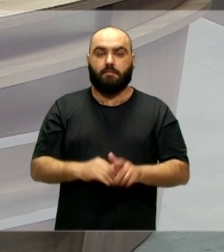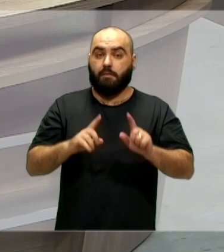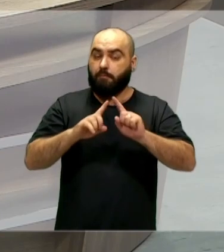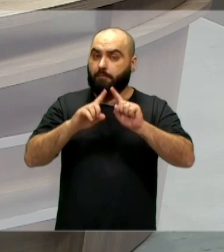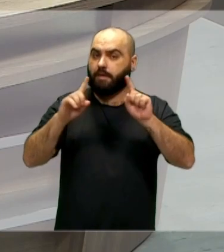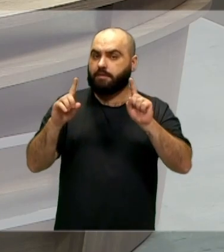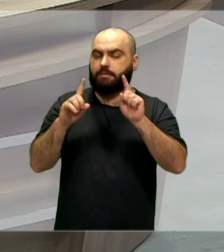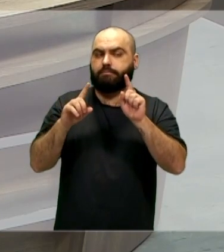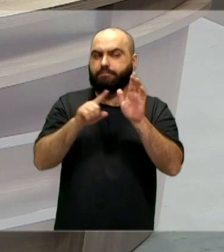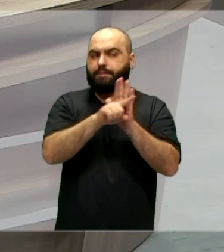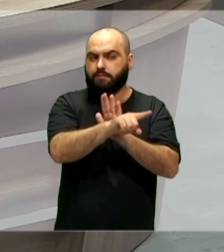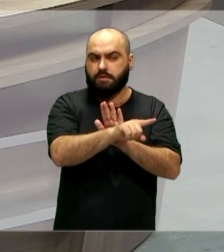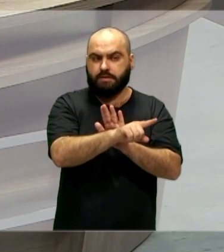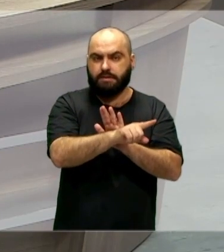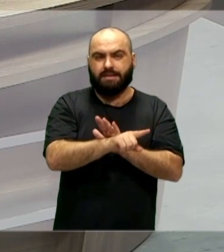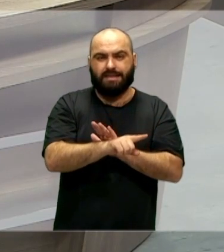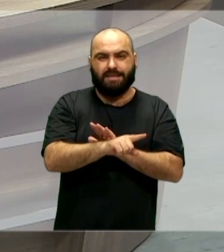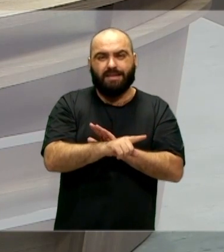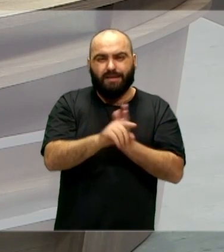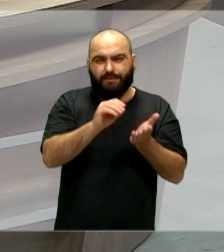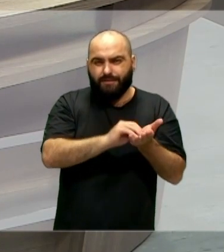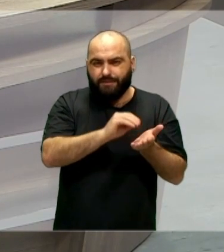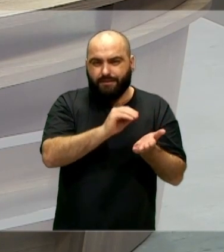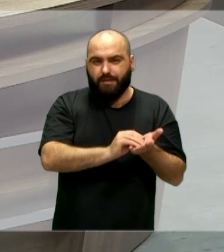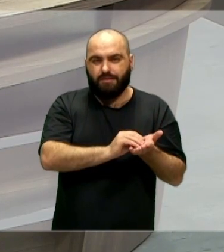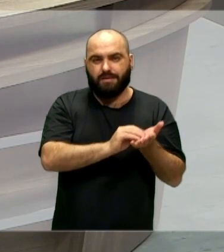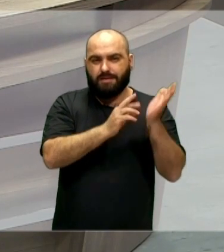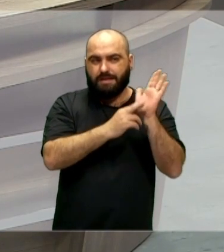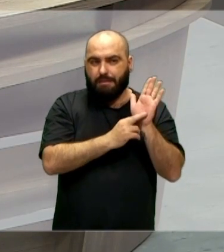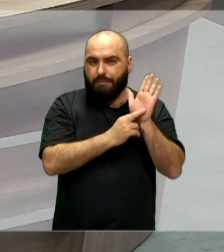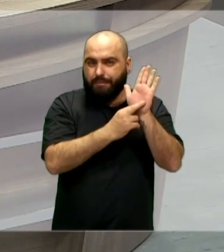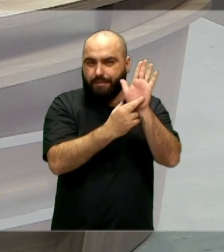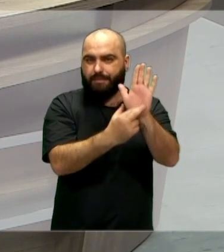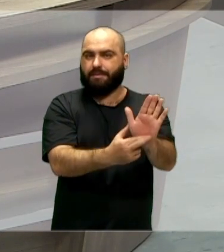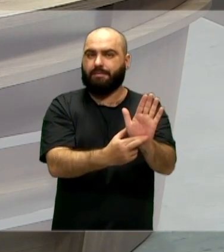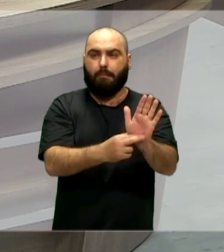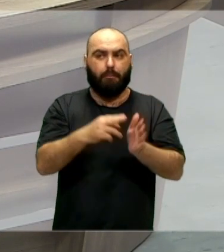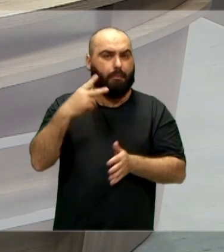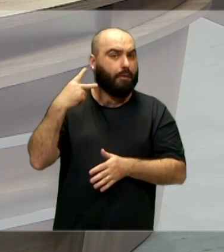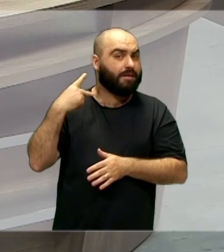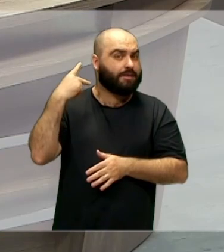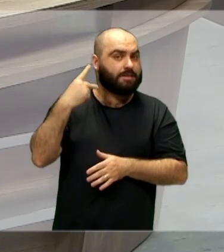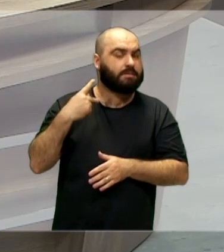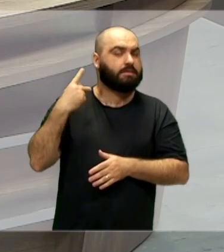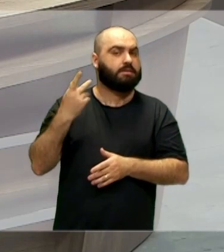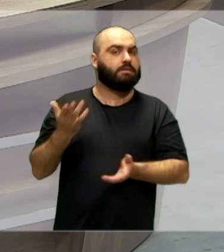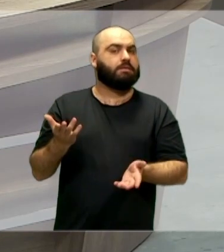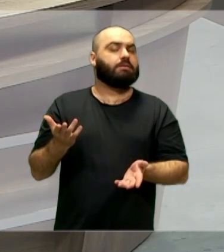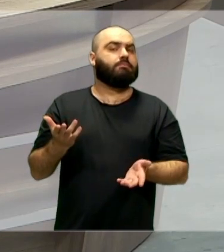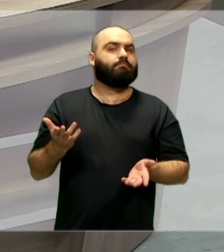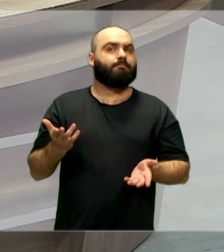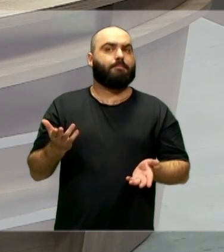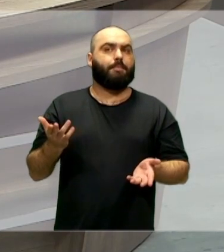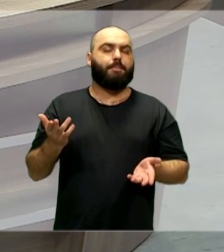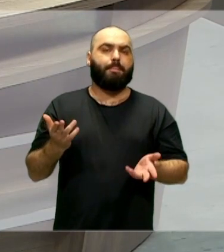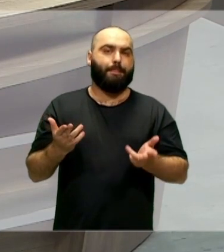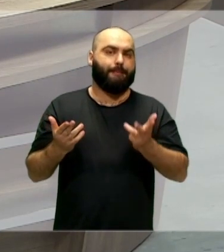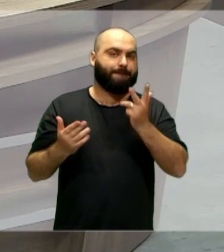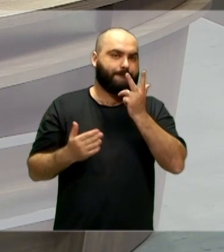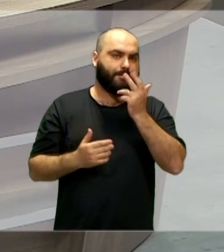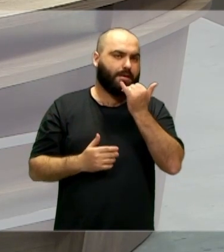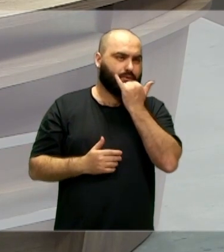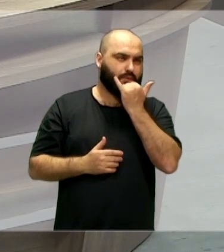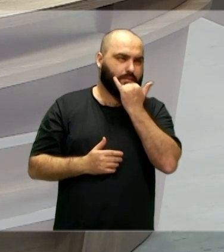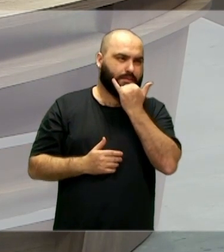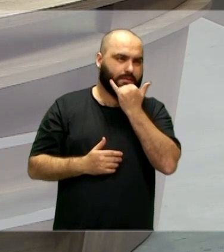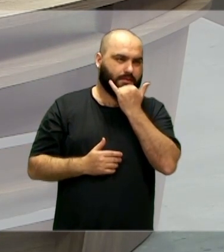uma carência muito grande de representação e de realmente, Às vezes vai desculpa eu falar assim,